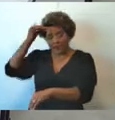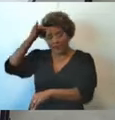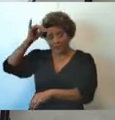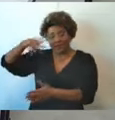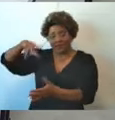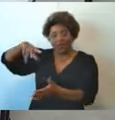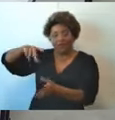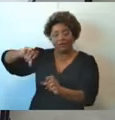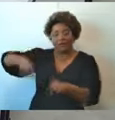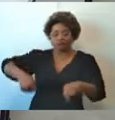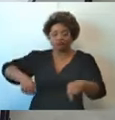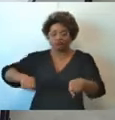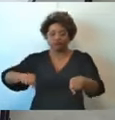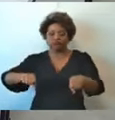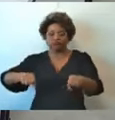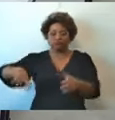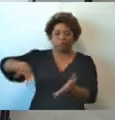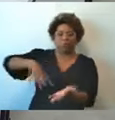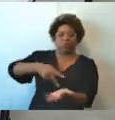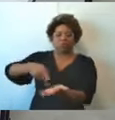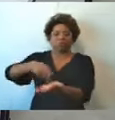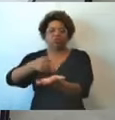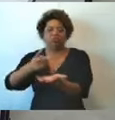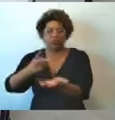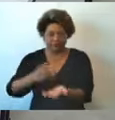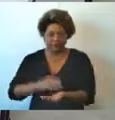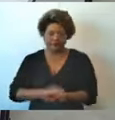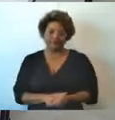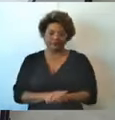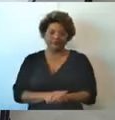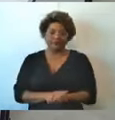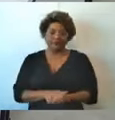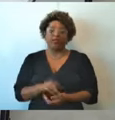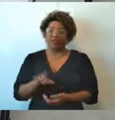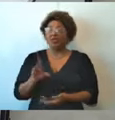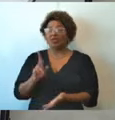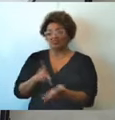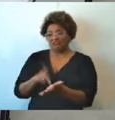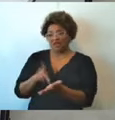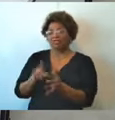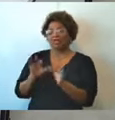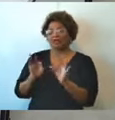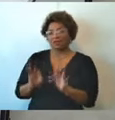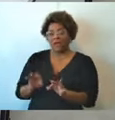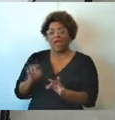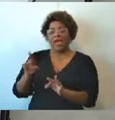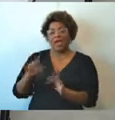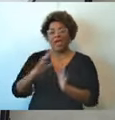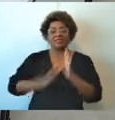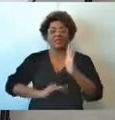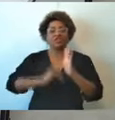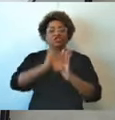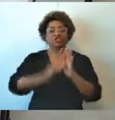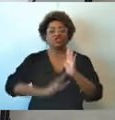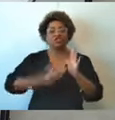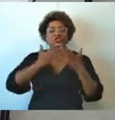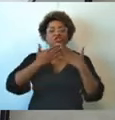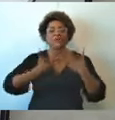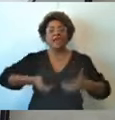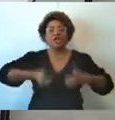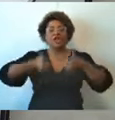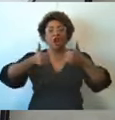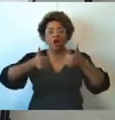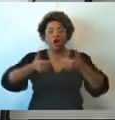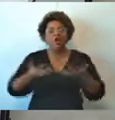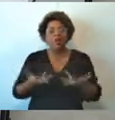realidade mesmo. Essa tinta de melhor qualidade, ela derrapa mesmo. Só para